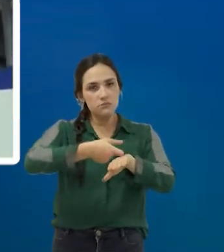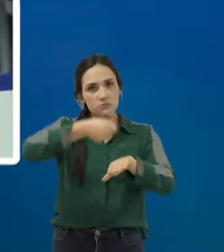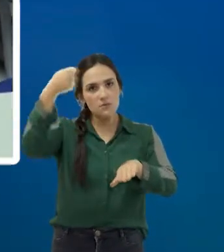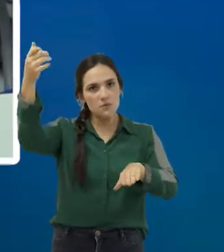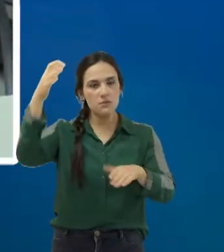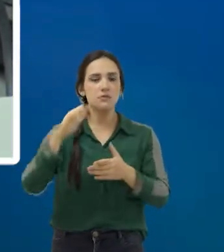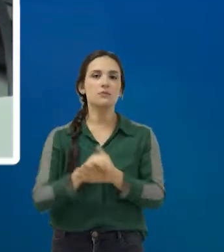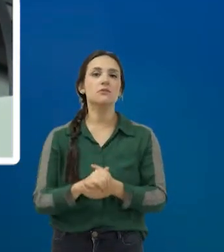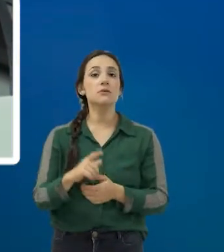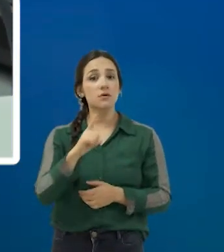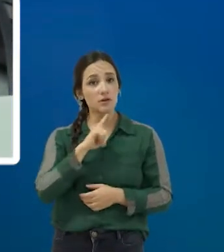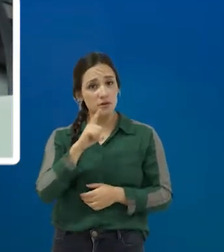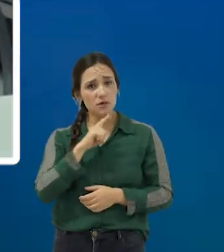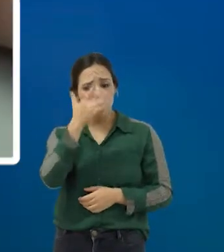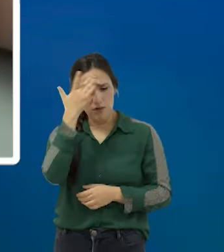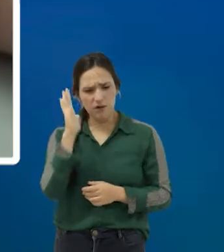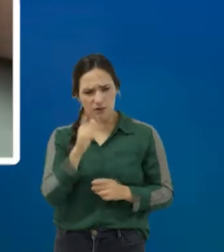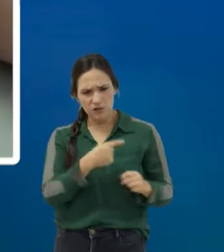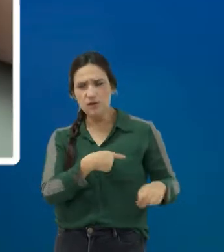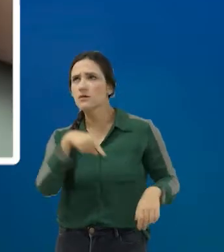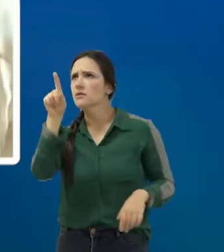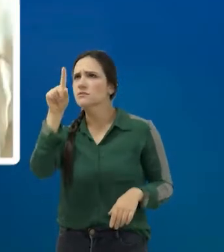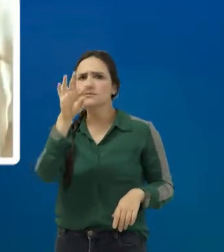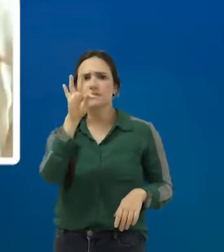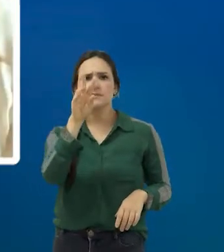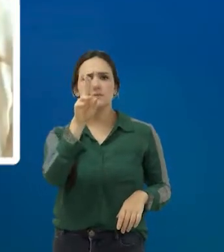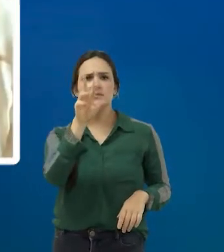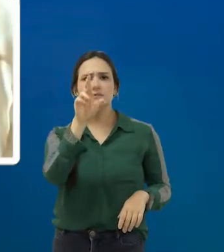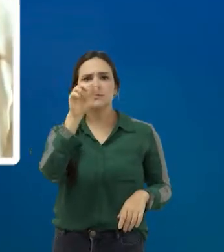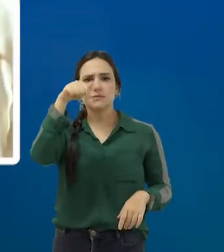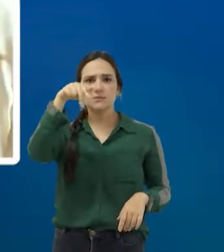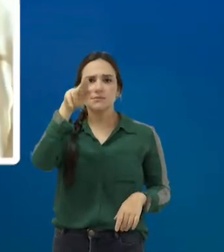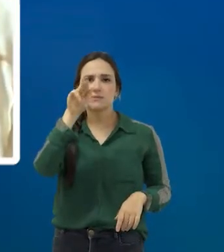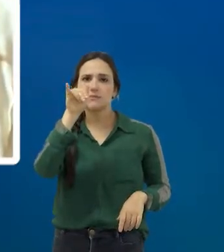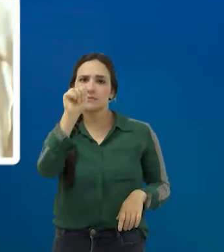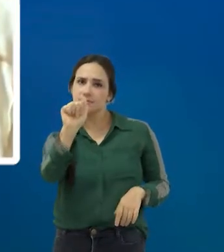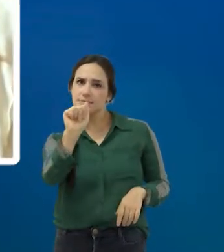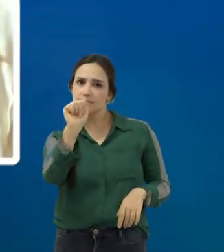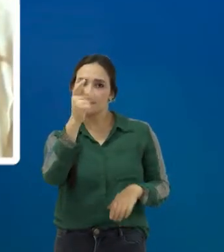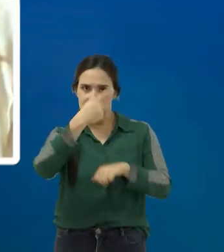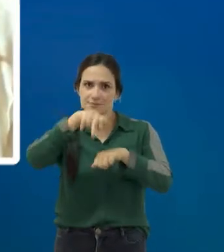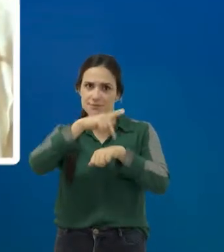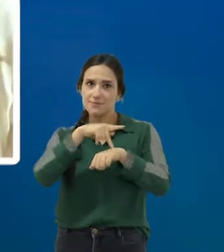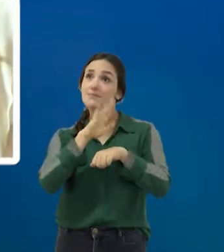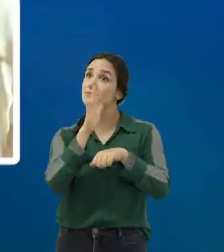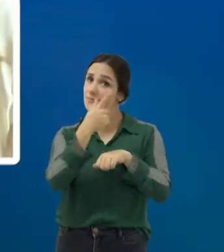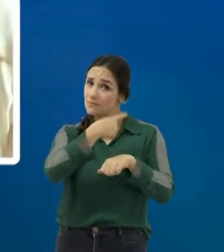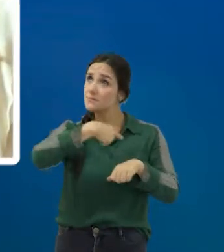nós temos doadores que já foram para a Turquia, foram vários países do mundo para fazer a doação lá.